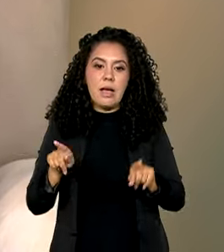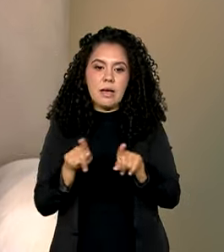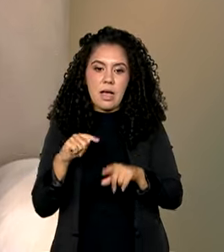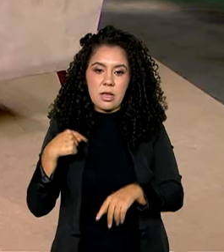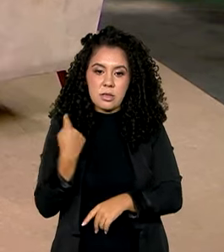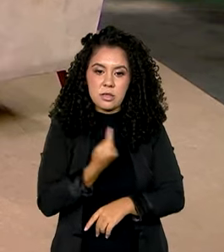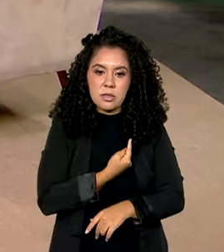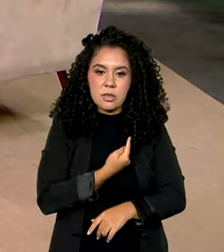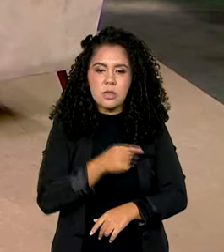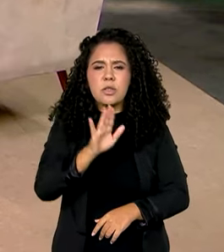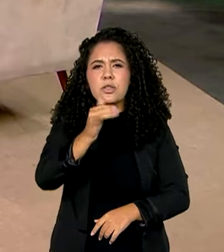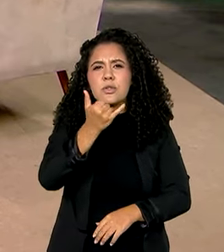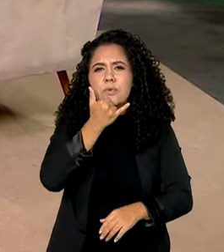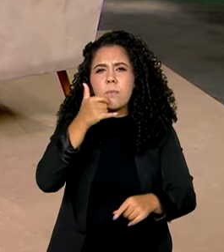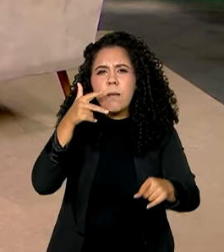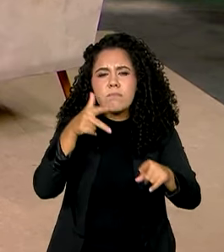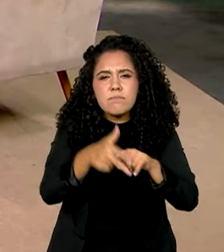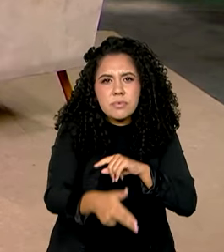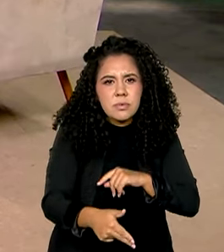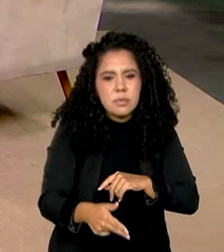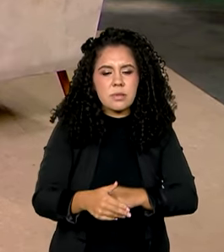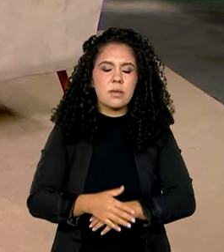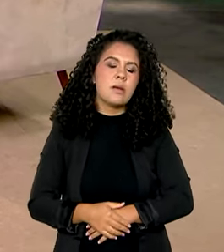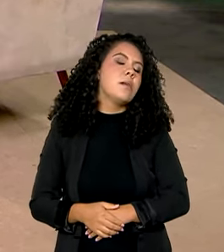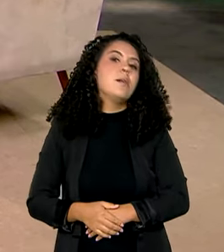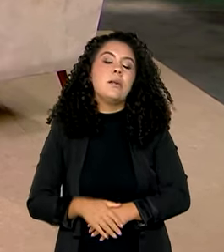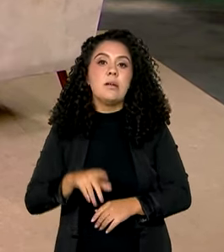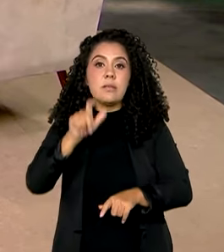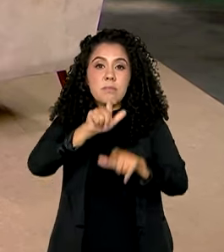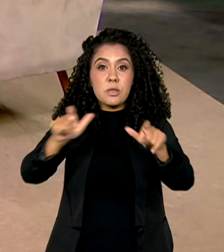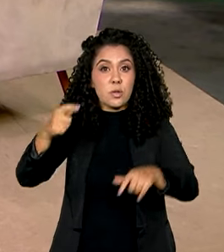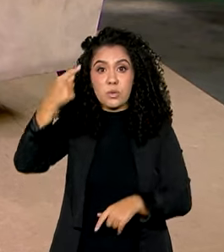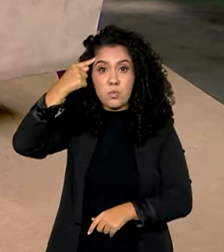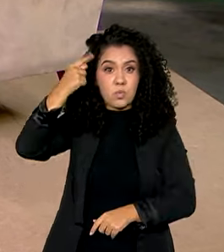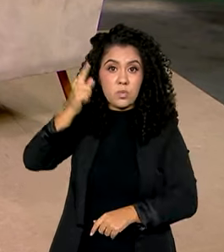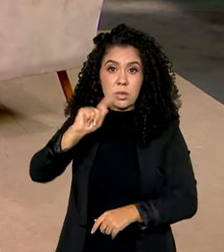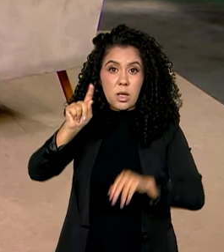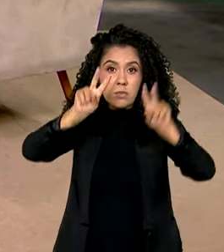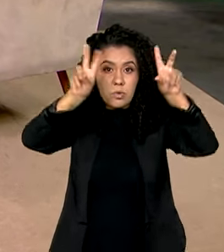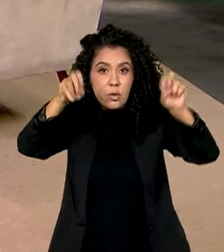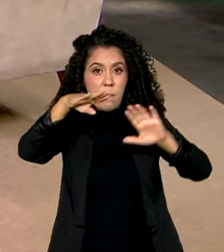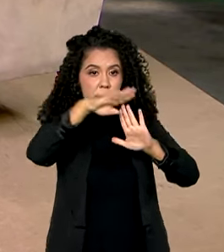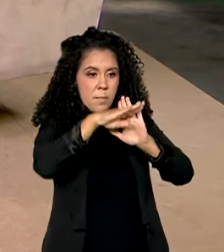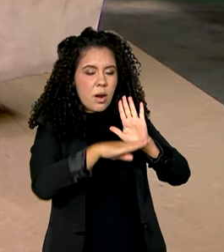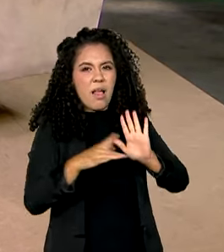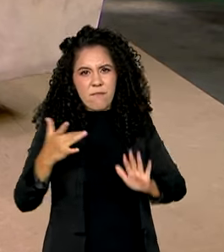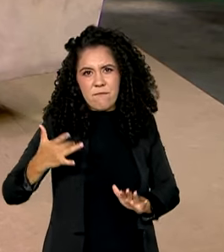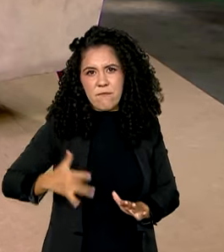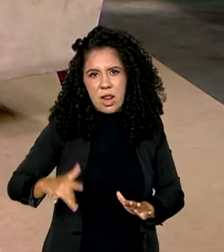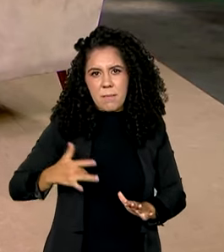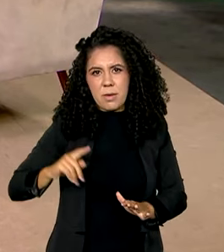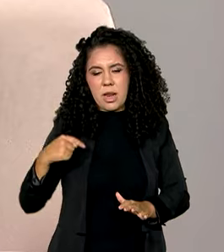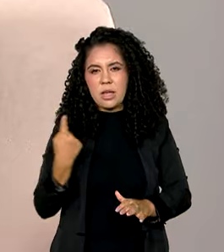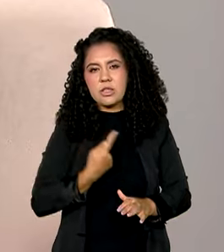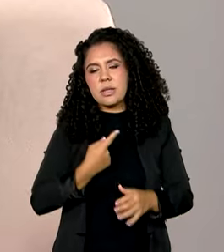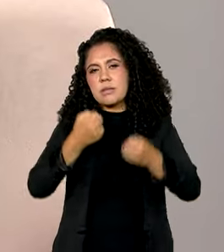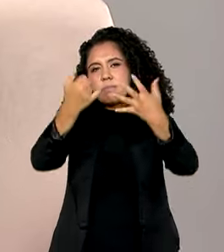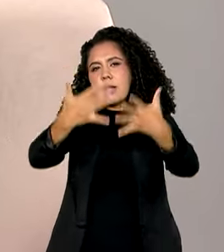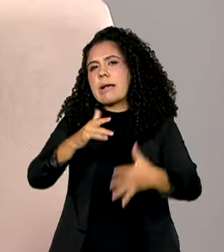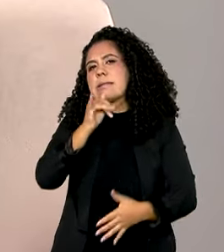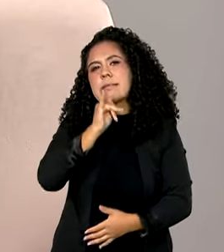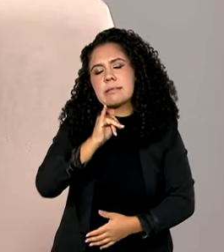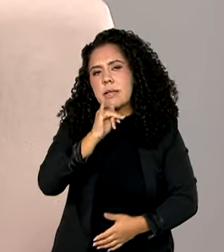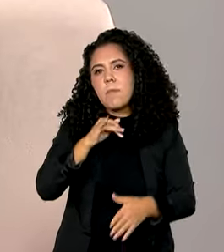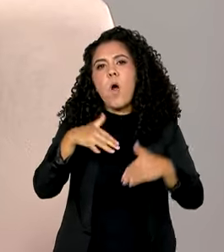tem... Desculpe, então, mas para quem não está muito por dentro desse programa, acho que vale a pena a gente exemplificar que tipo